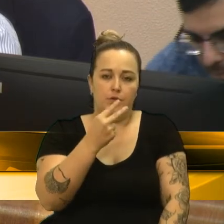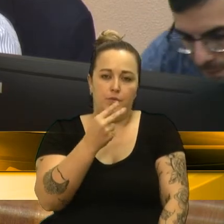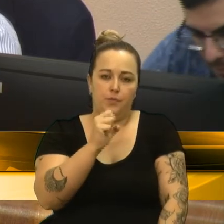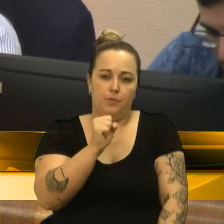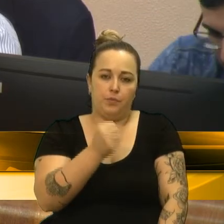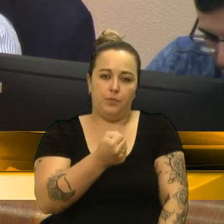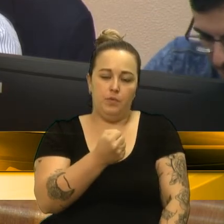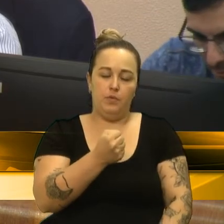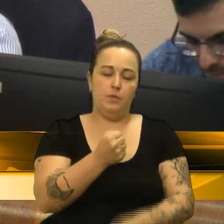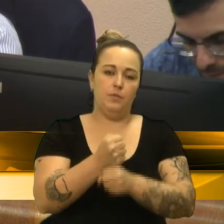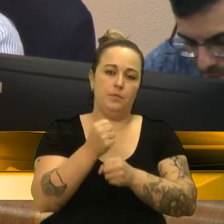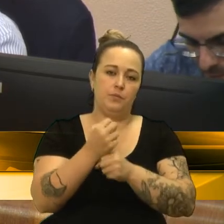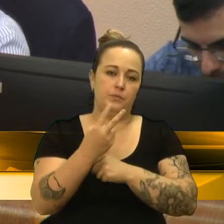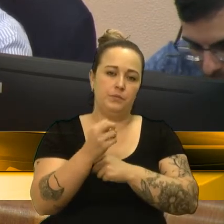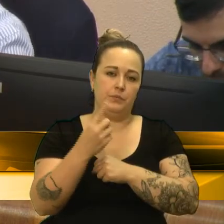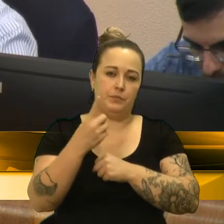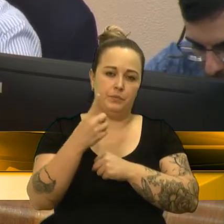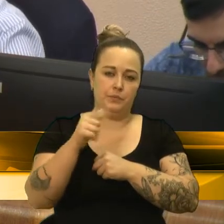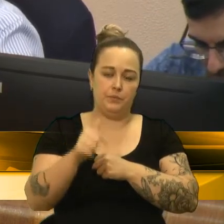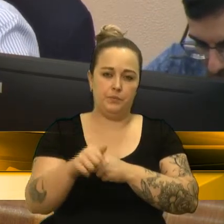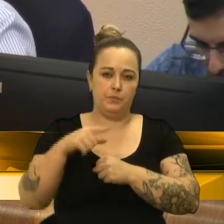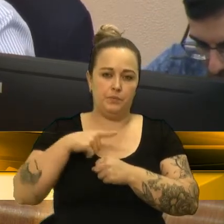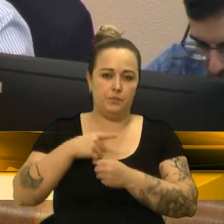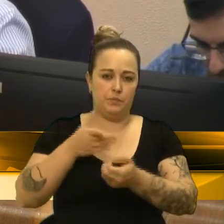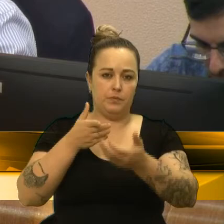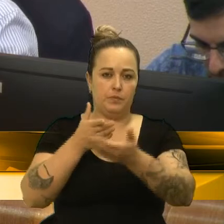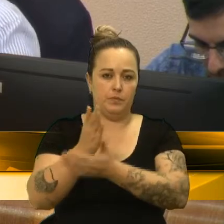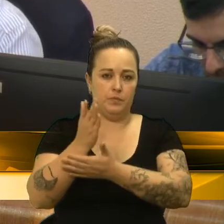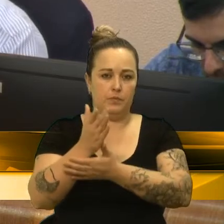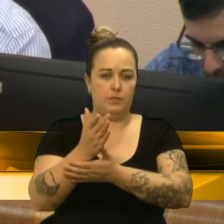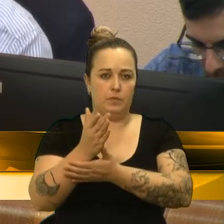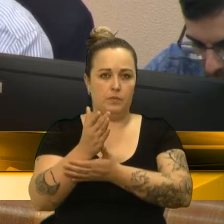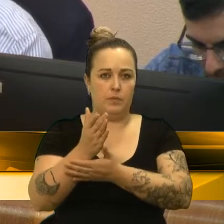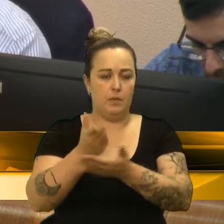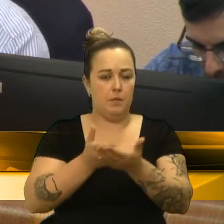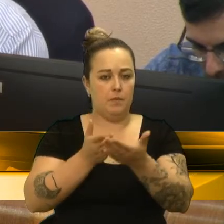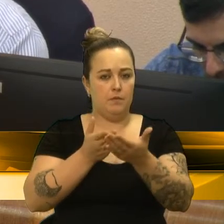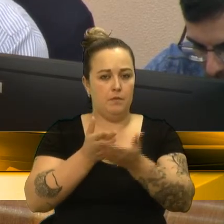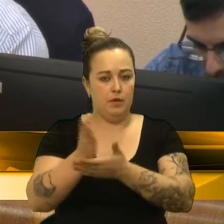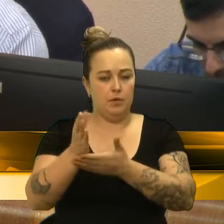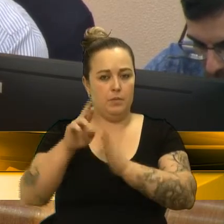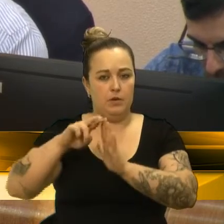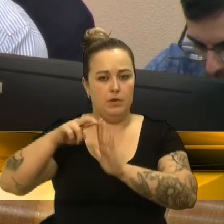728/2017. Contudo, segundo o requerimento interno da Câmara de Vereadores, aprovado pela Resolução